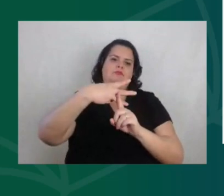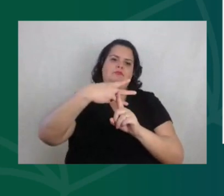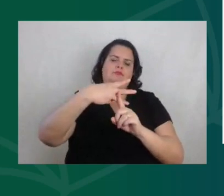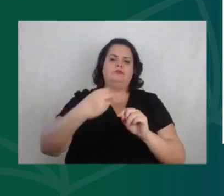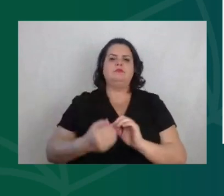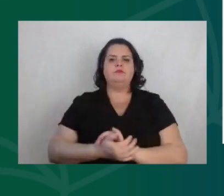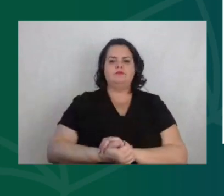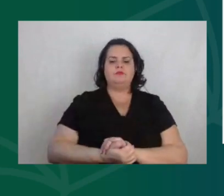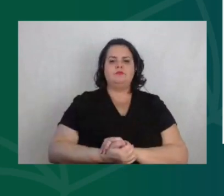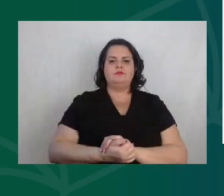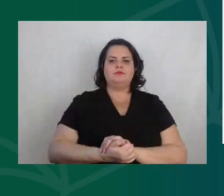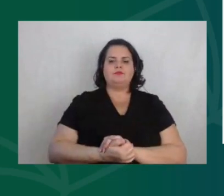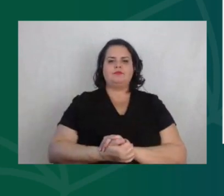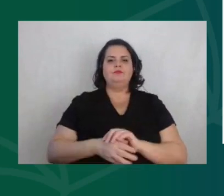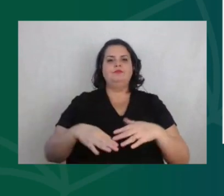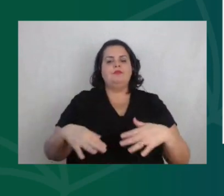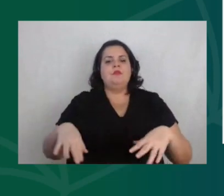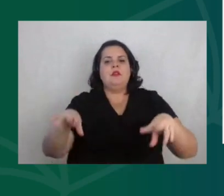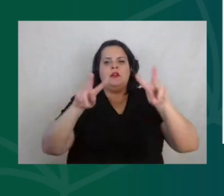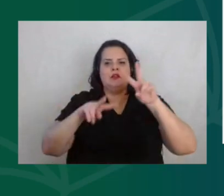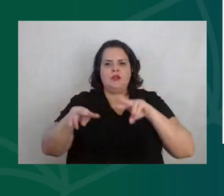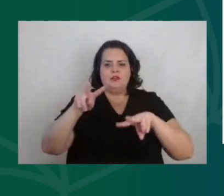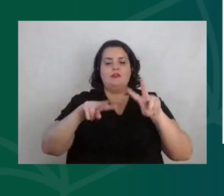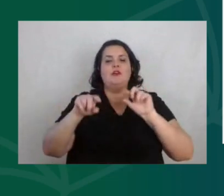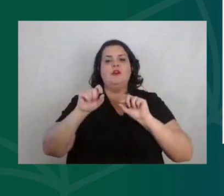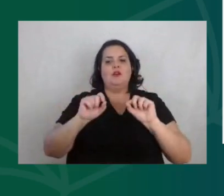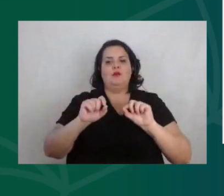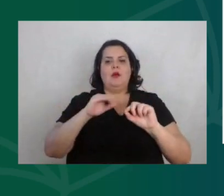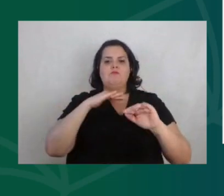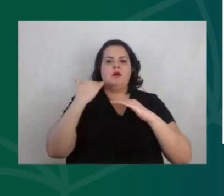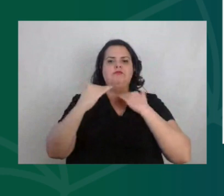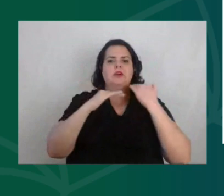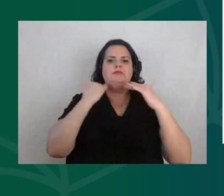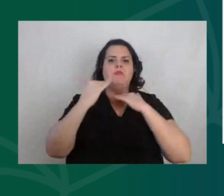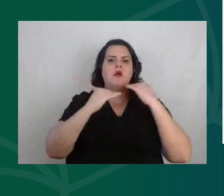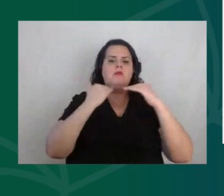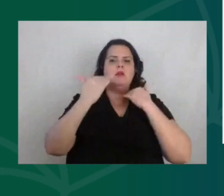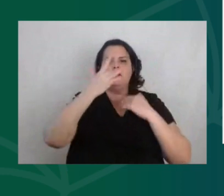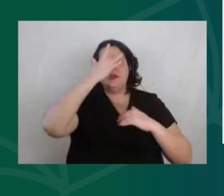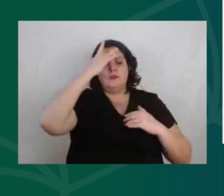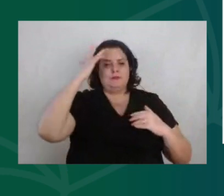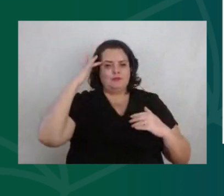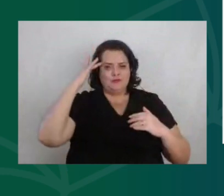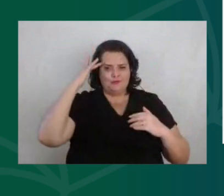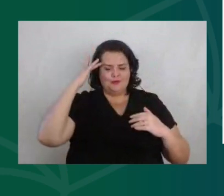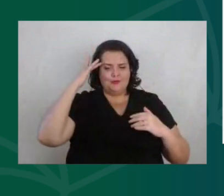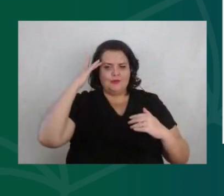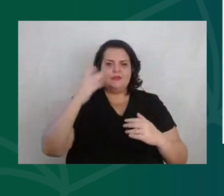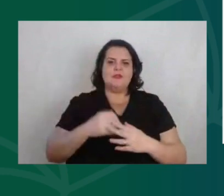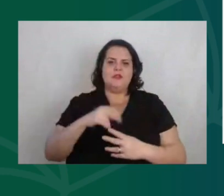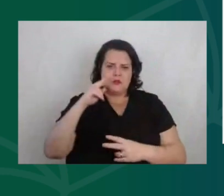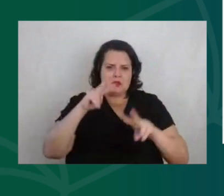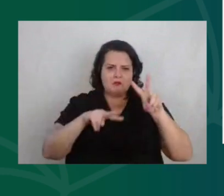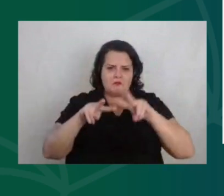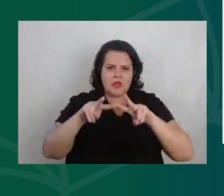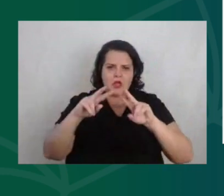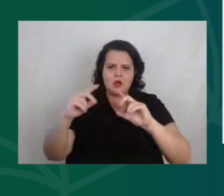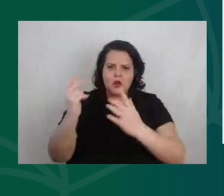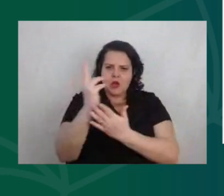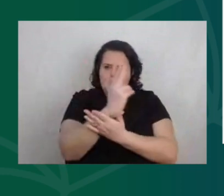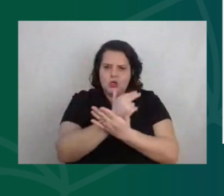Isso também, quando a gente avalia a mortalidade, também o número de óbitos, muito parecida. Essas manchinhas pretas são